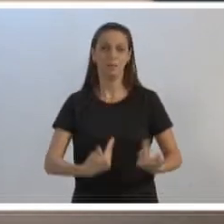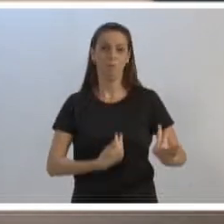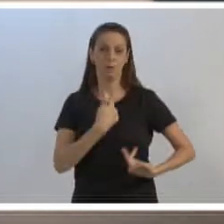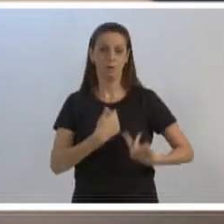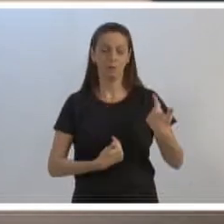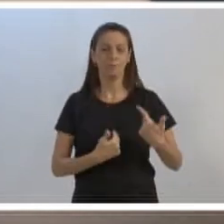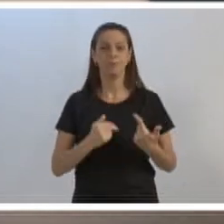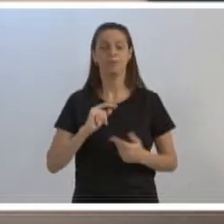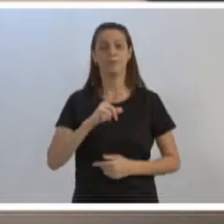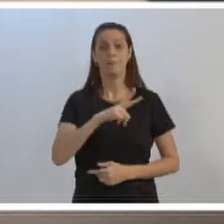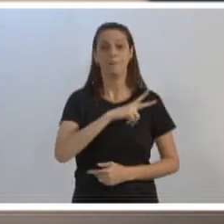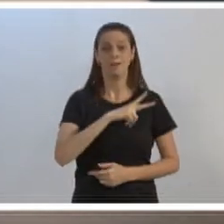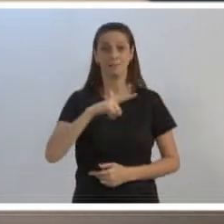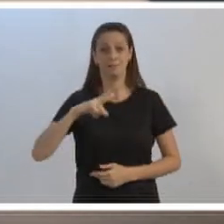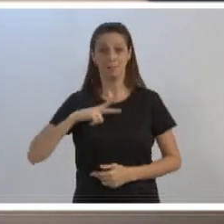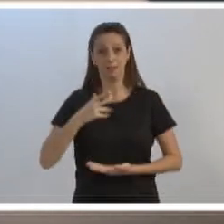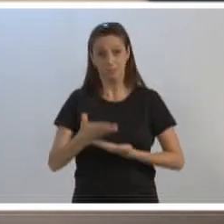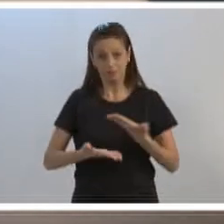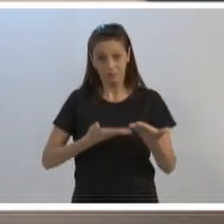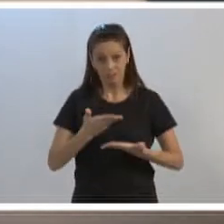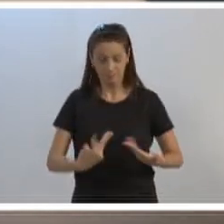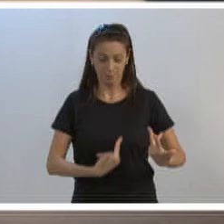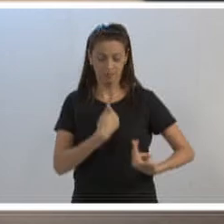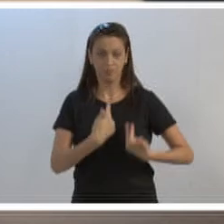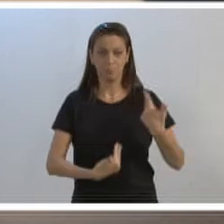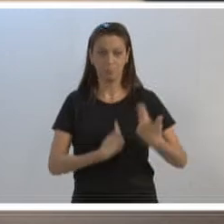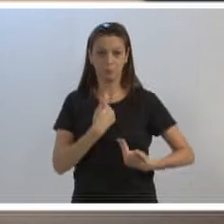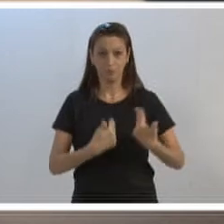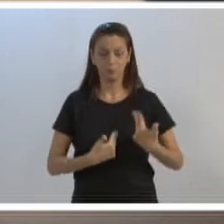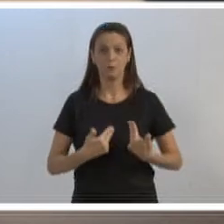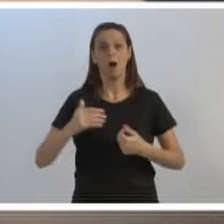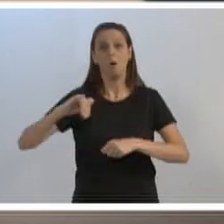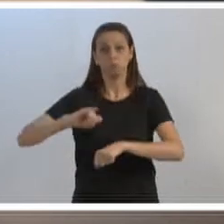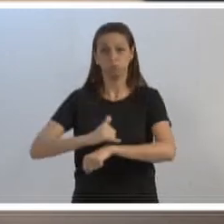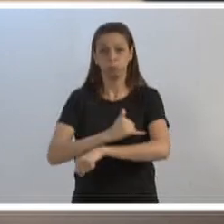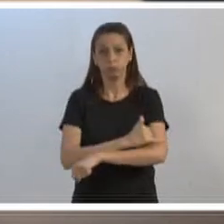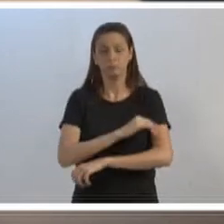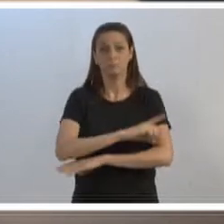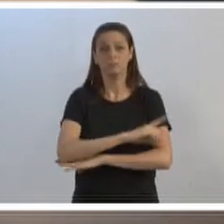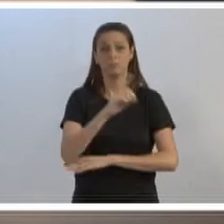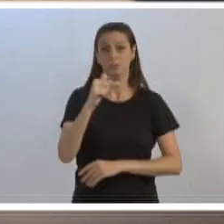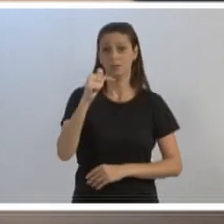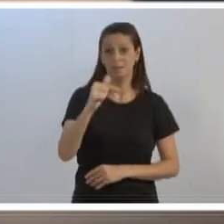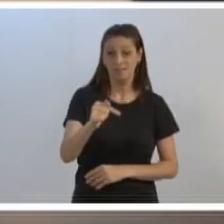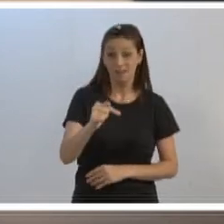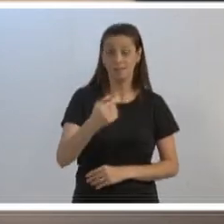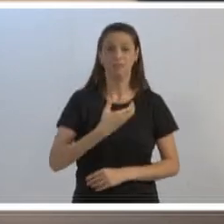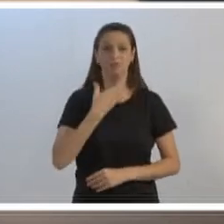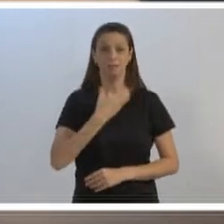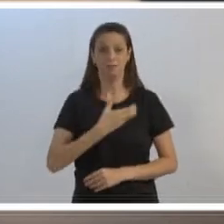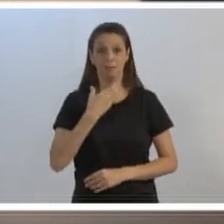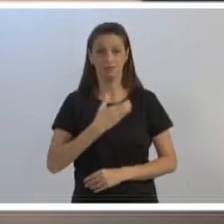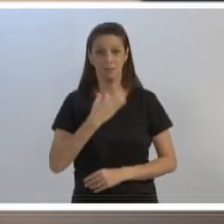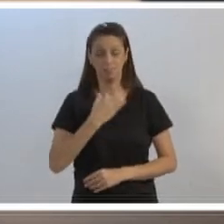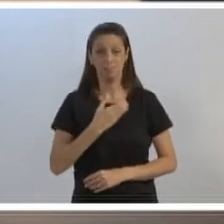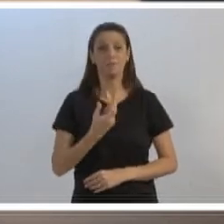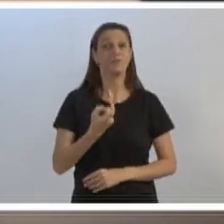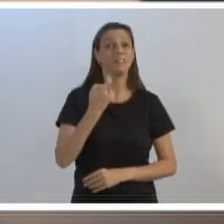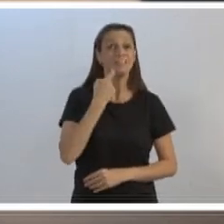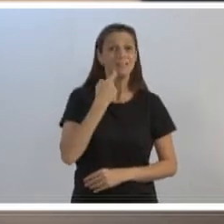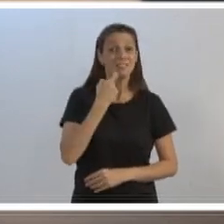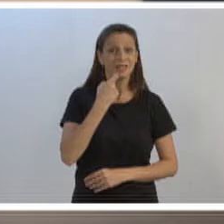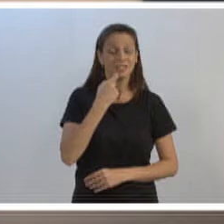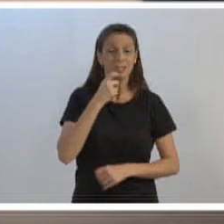do programa de tratamento cirúrgico da obesidade no dia 7 de dezembro, sexta-feira, às